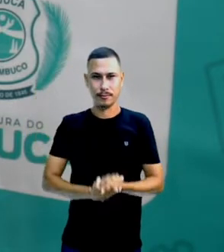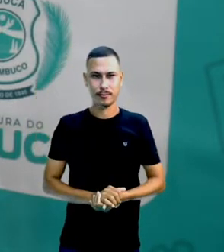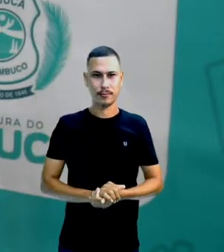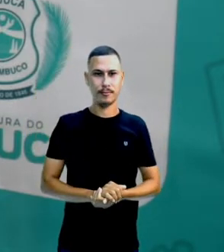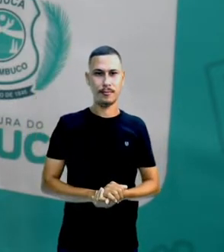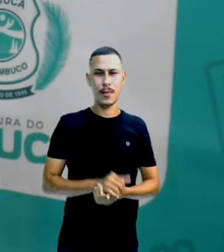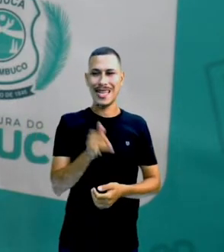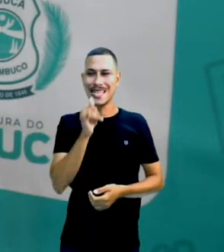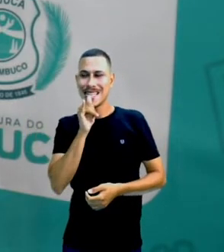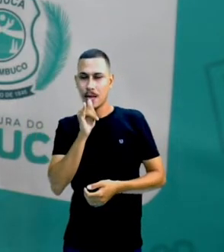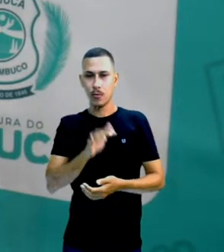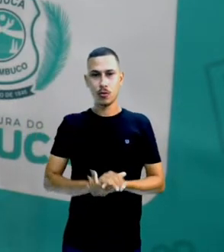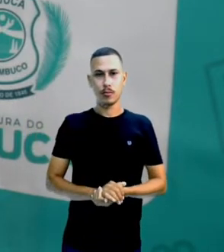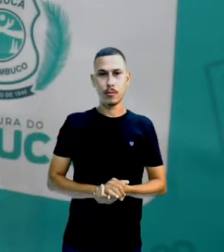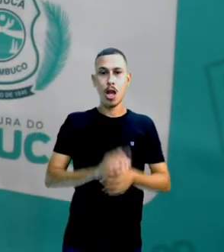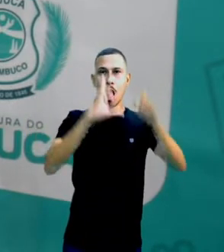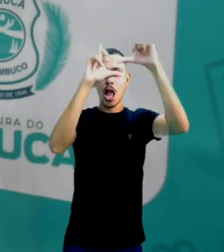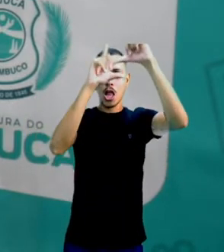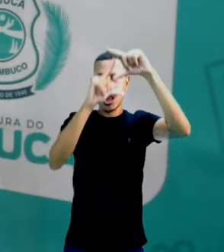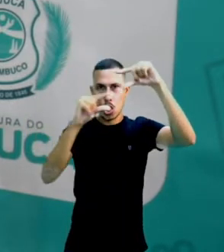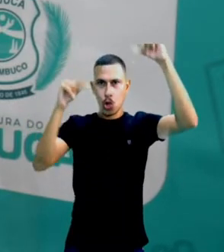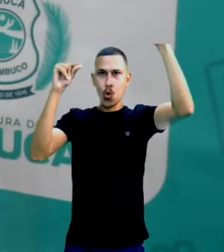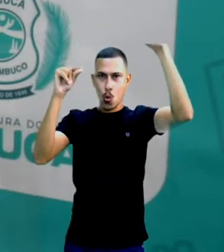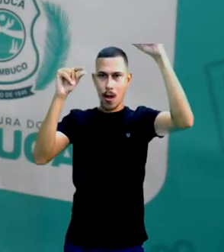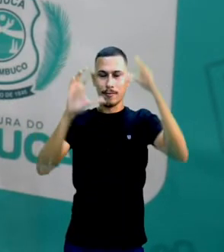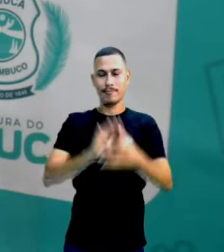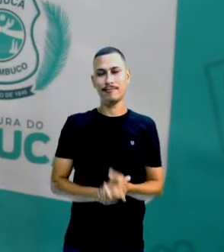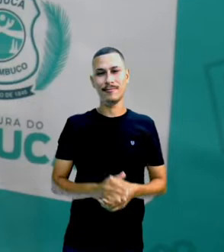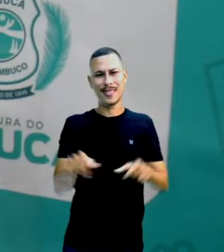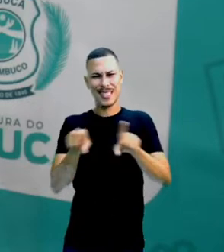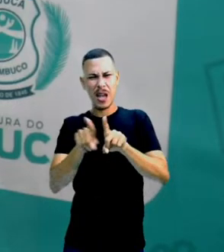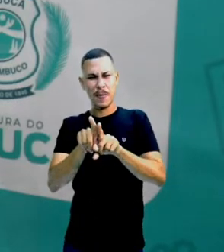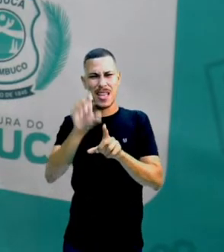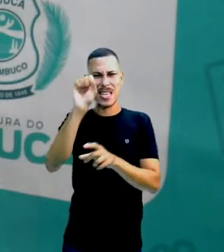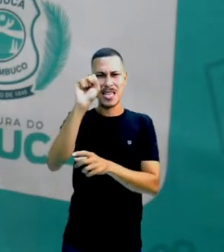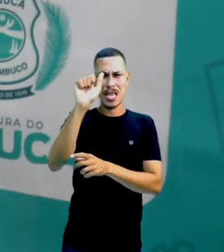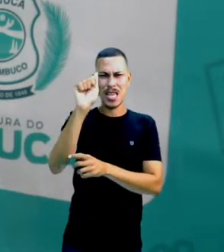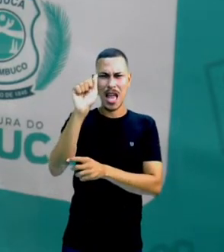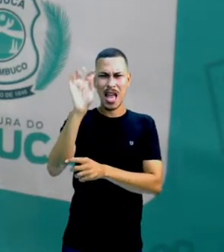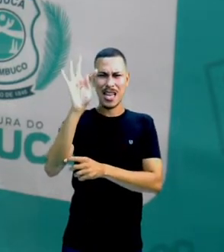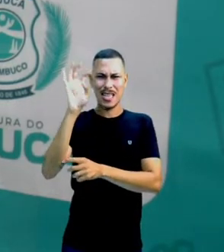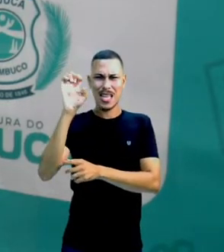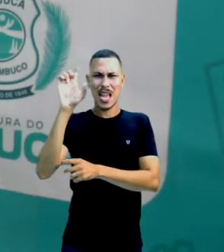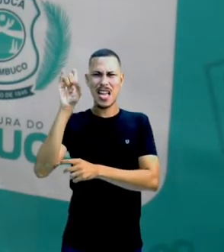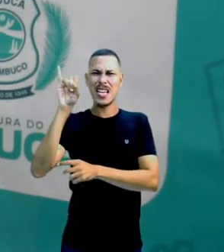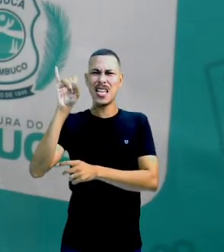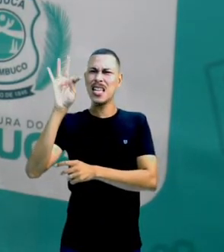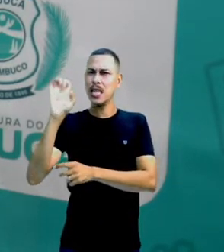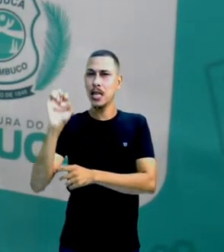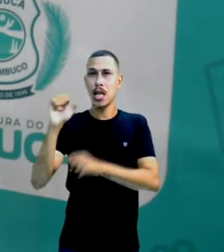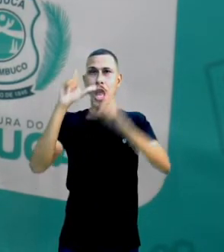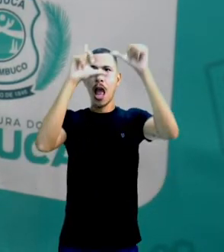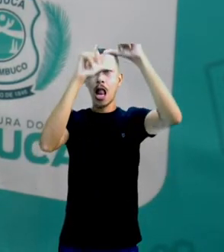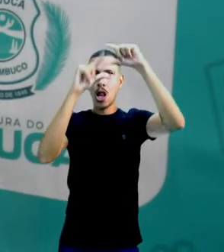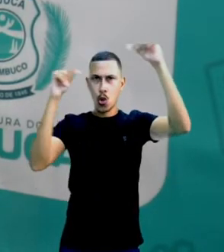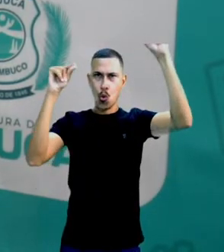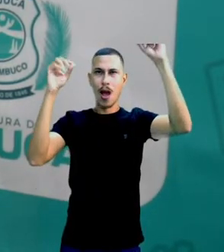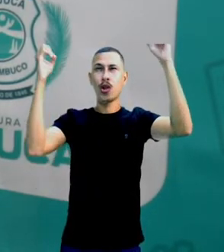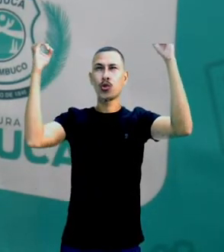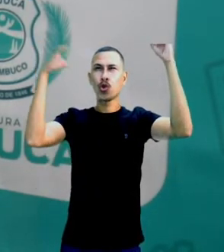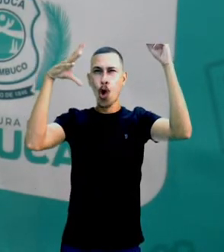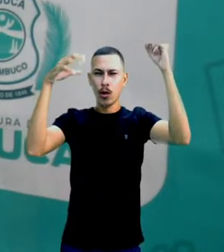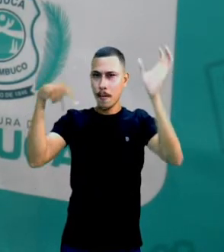iluminam. Exemplo, lua e os satélites. A lua, ela não tem luz própria.